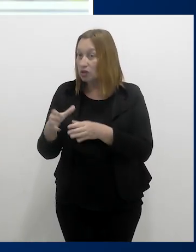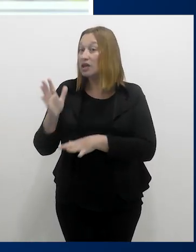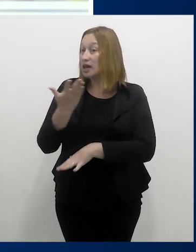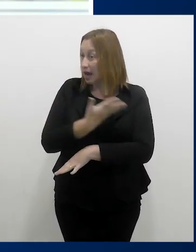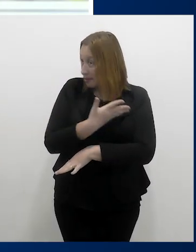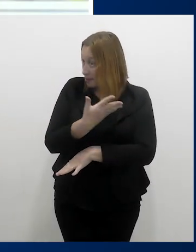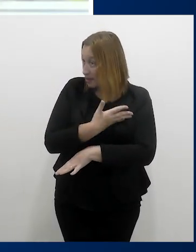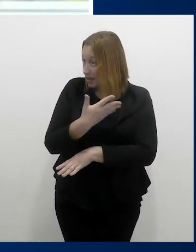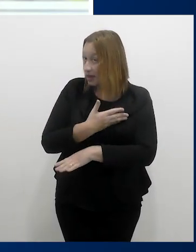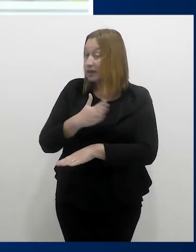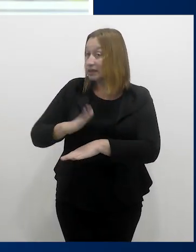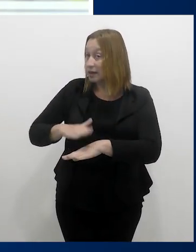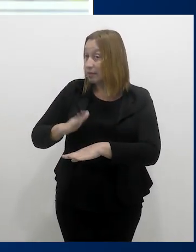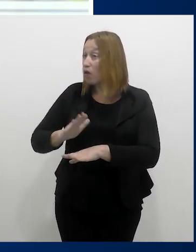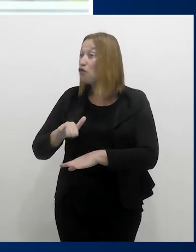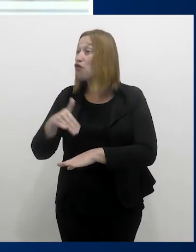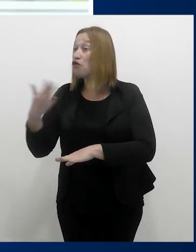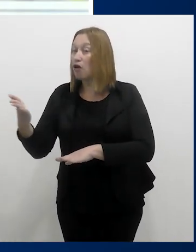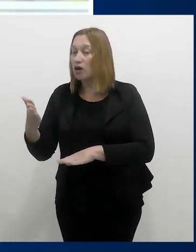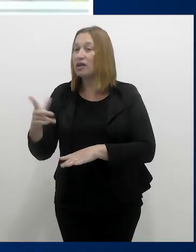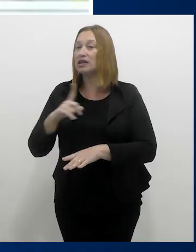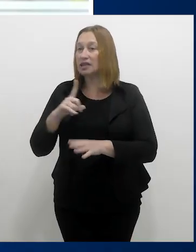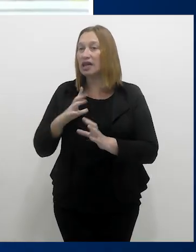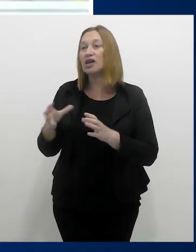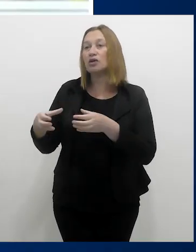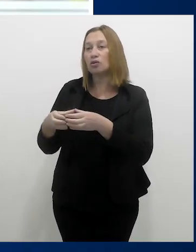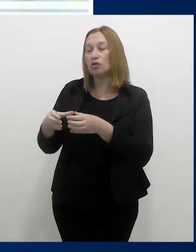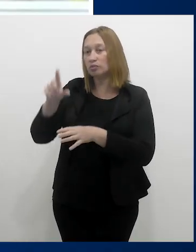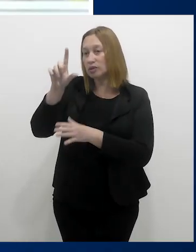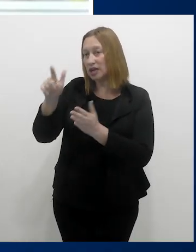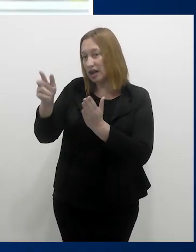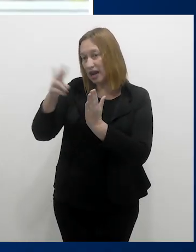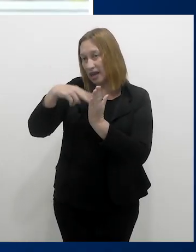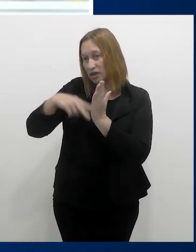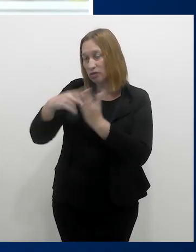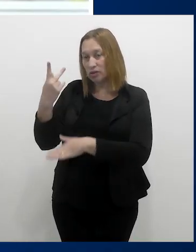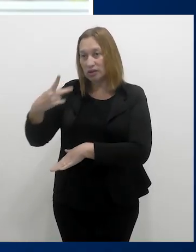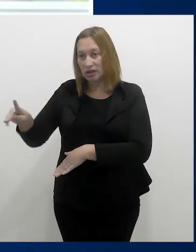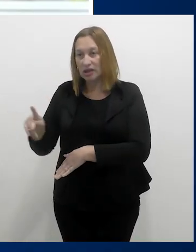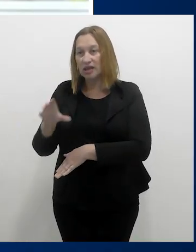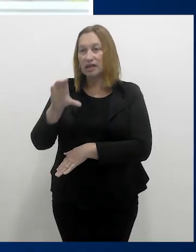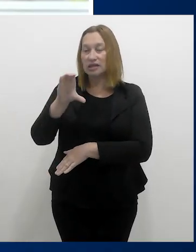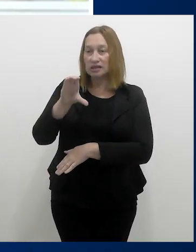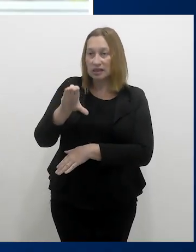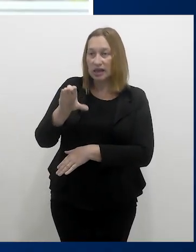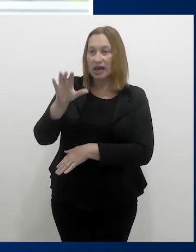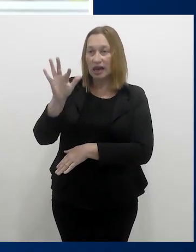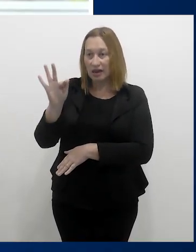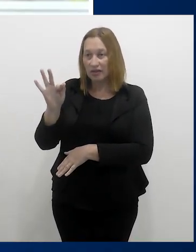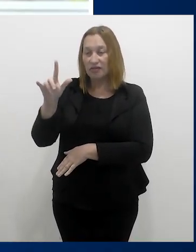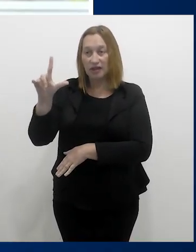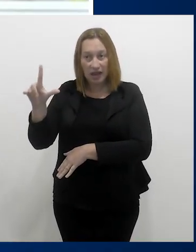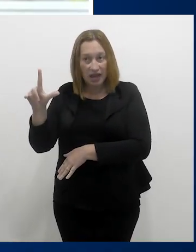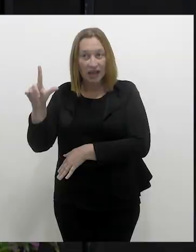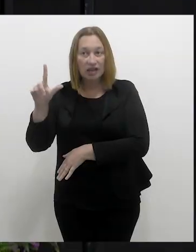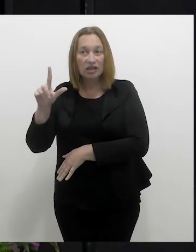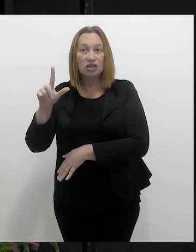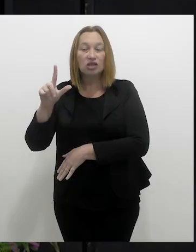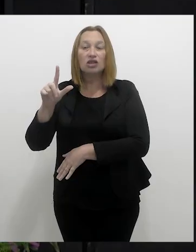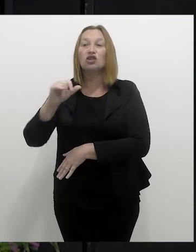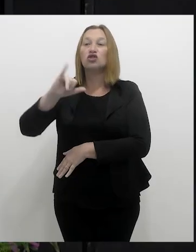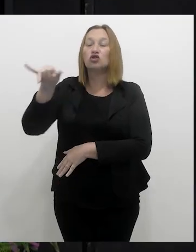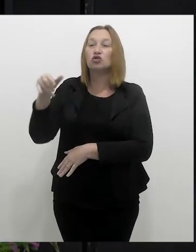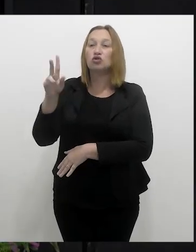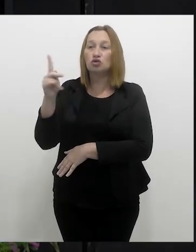amigas também fora daqui, elas têm grupo de leitura delas, que elas chamam de CFL Júnior. Elas Já deu também fazem filhote, né?